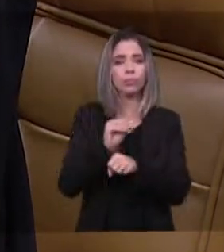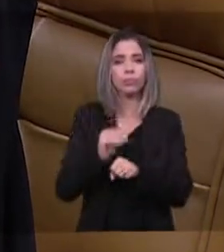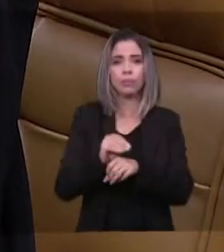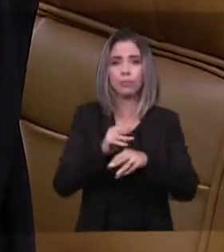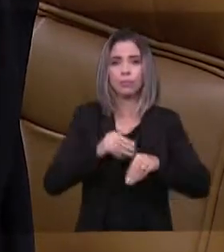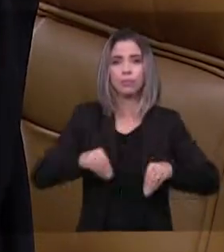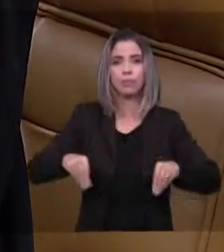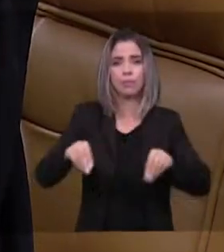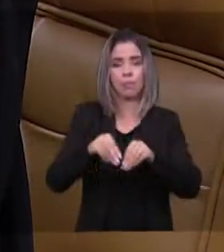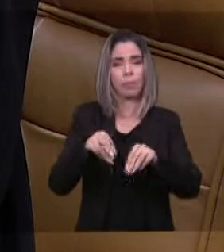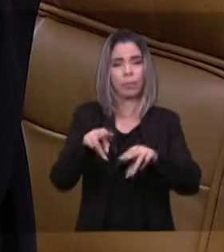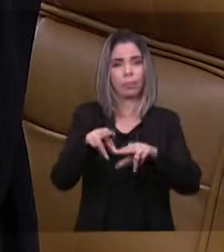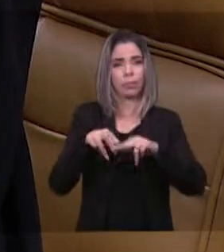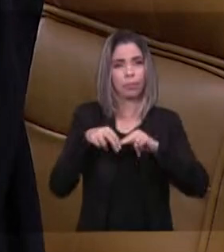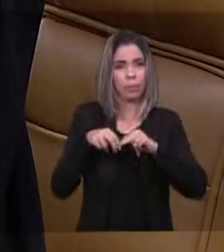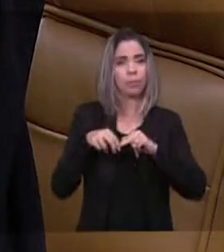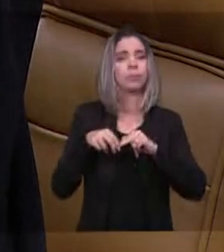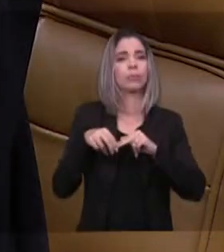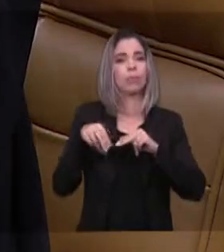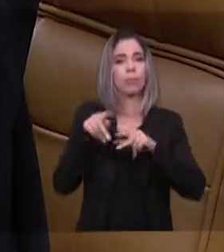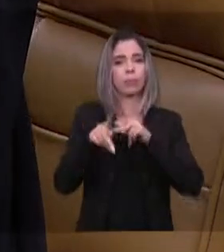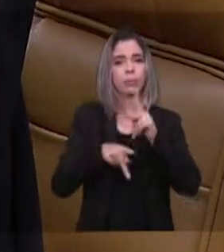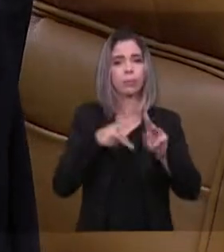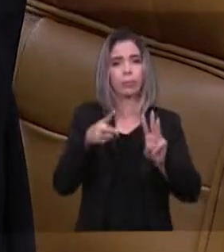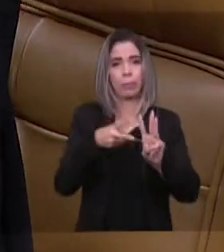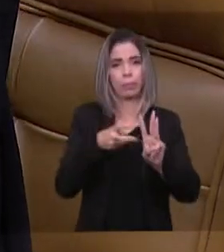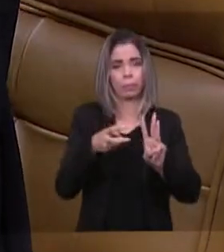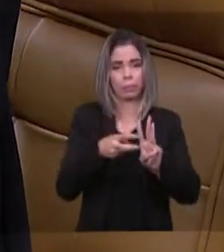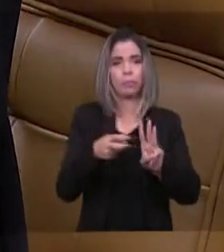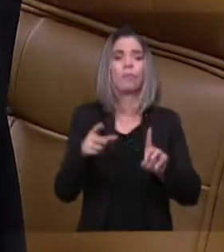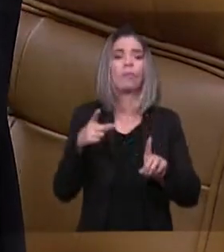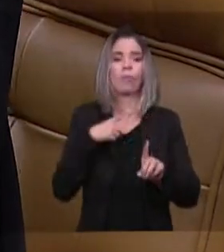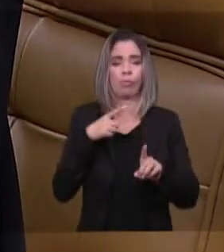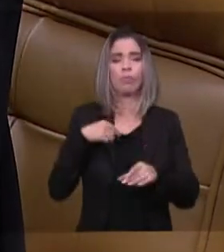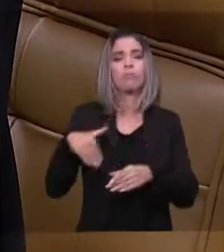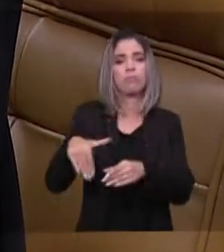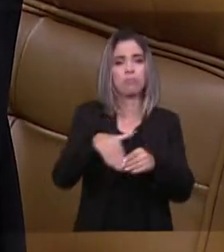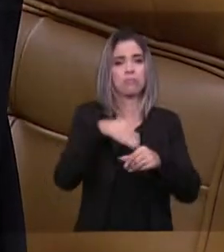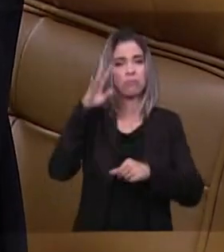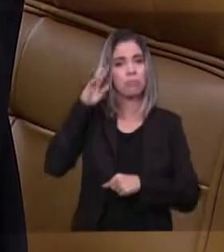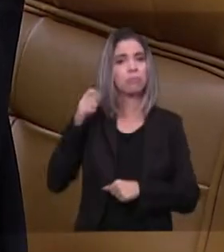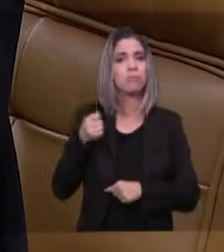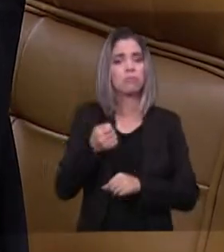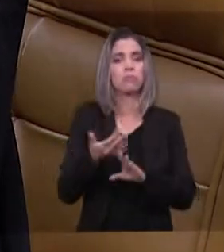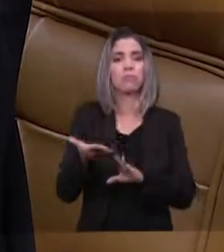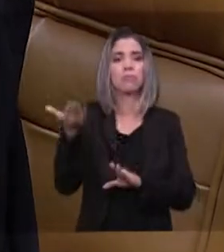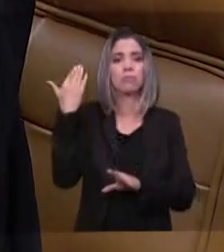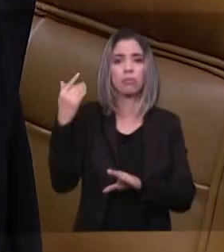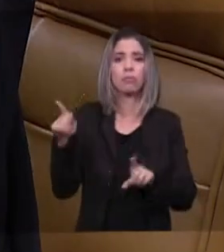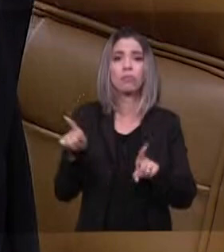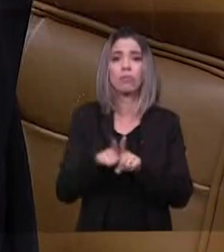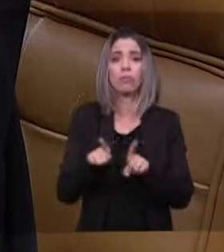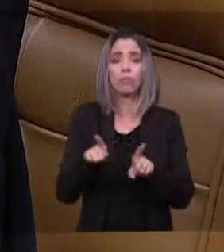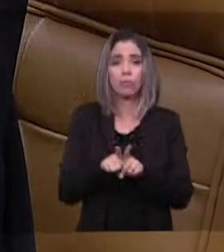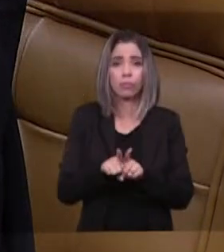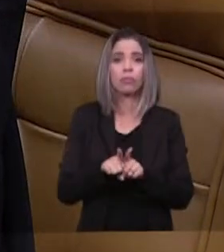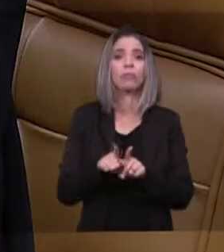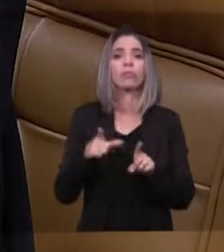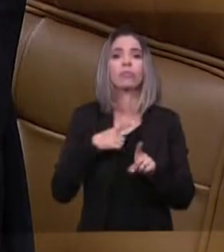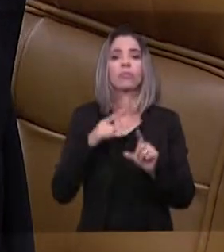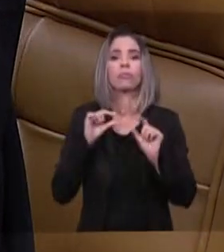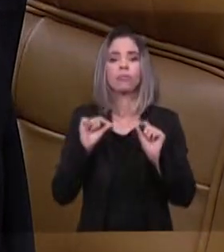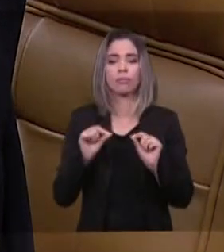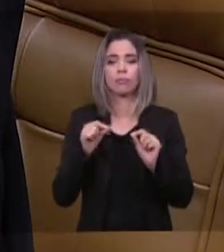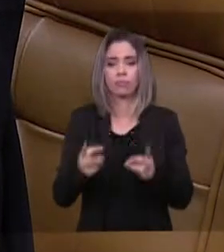pelos indígenas. Eu cito a ementa daquele acordo. Consignou-se também, na parte dispositiva do acordo,